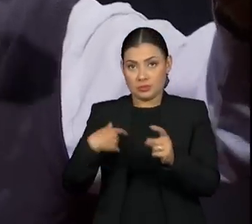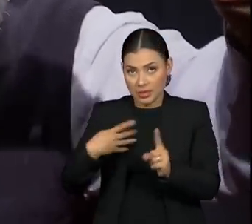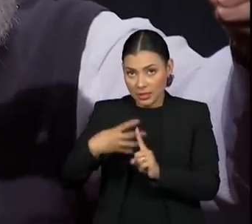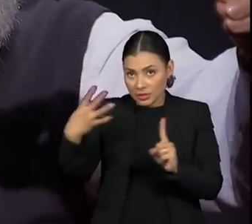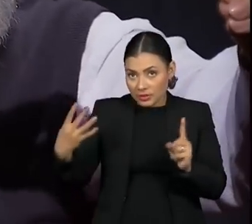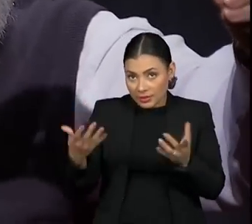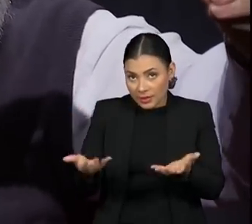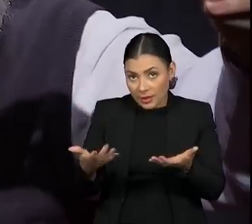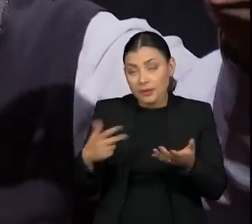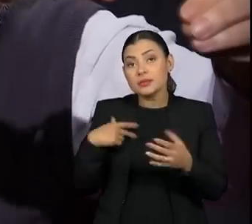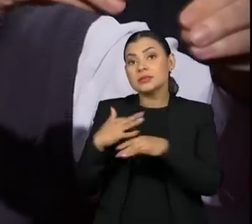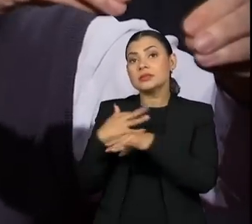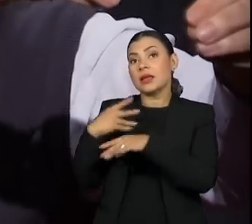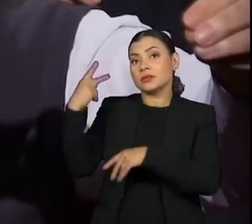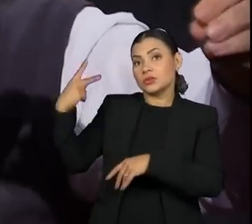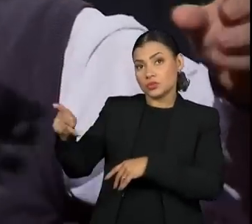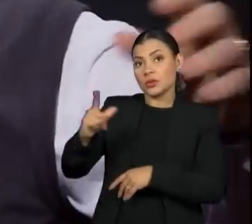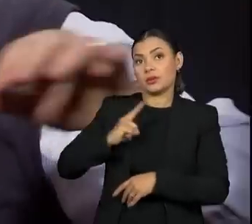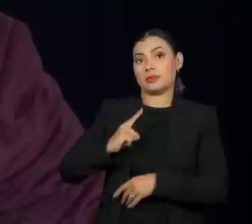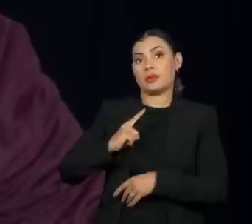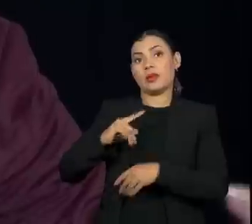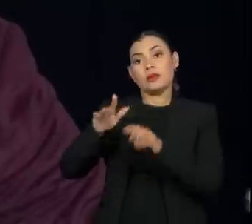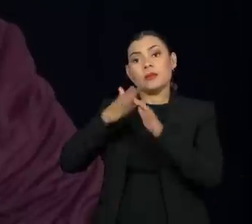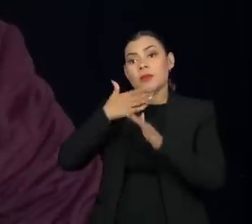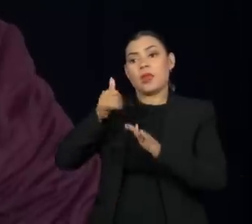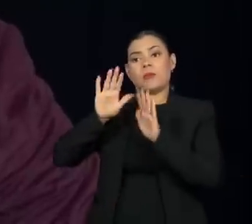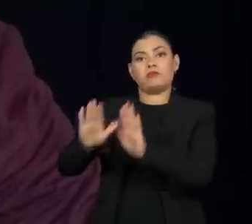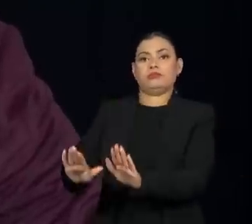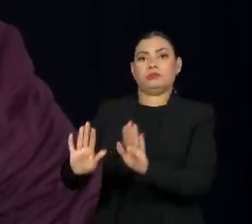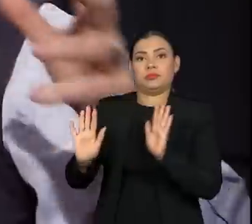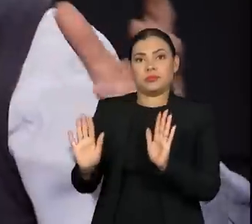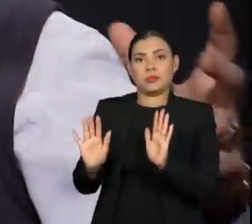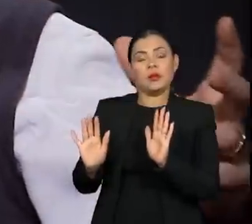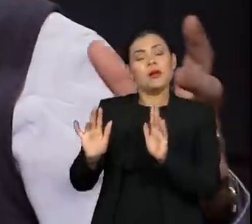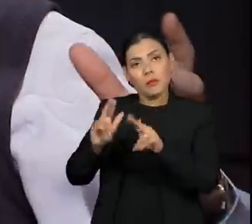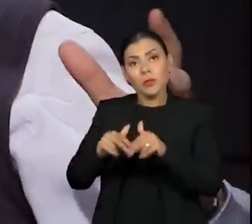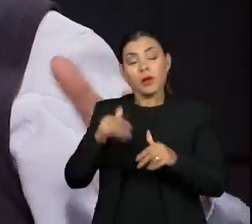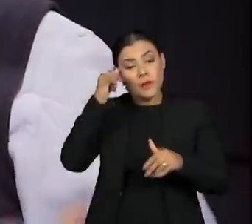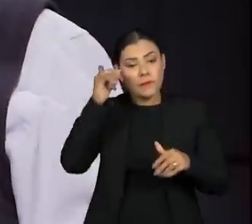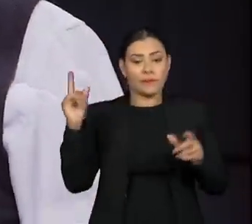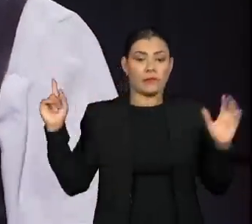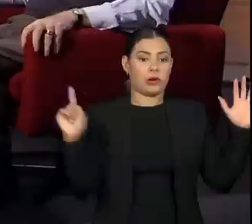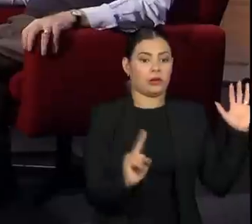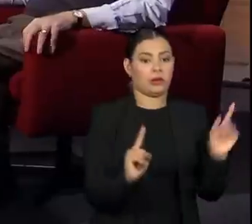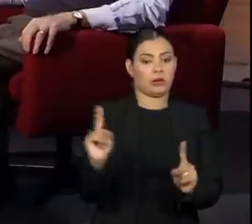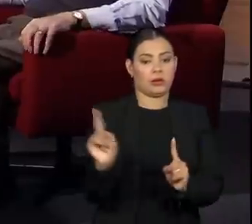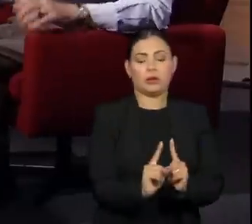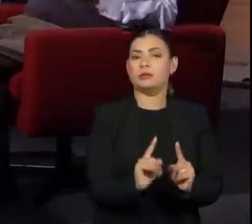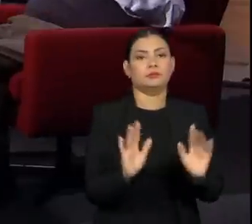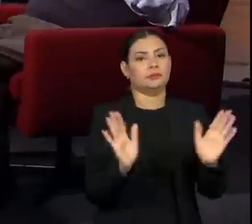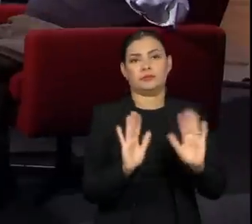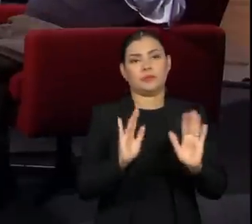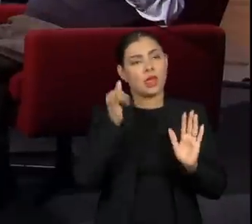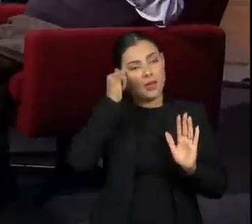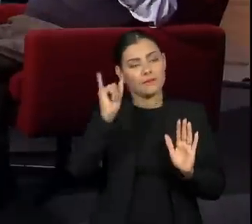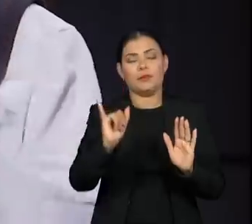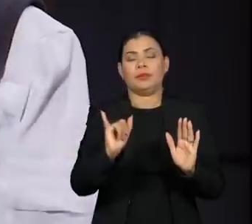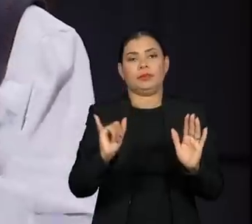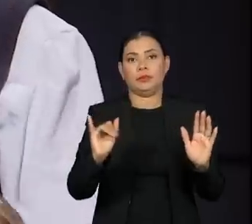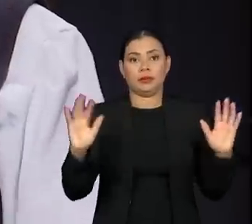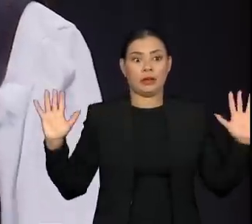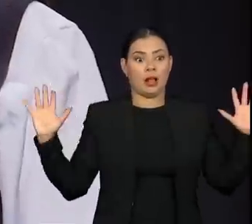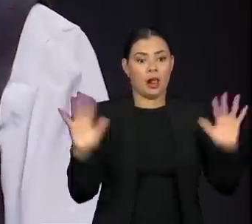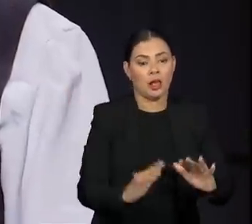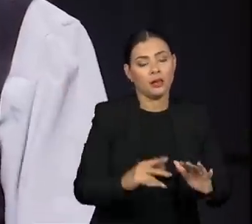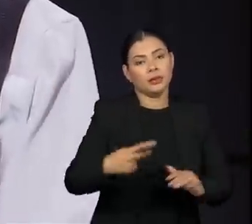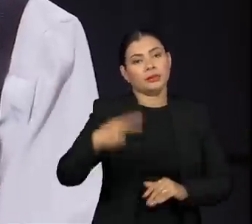talvez tenha na sua cidade aí você pega de lá ou na sua região na sua região Então se a gente conseguir distribuir isso aí centralizar a atração